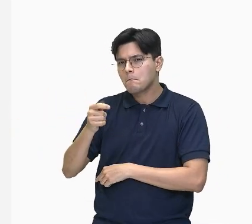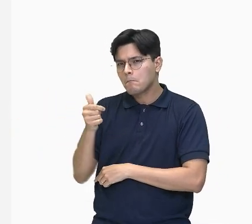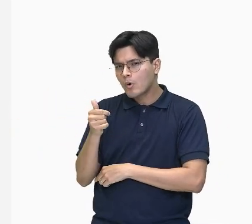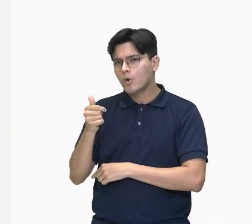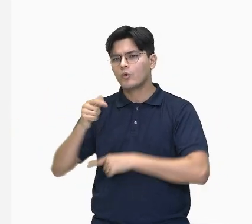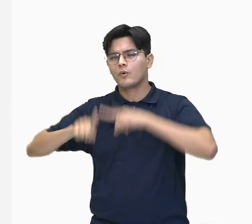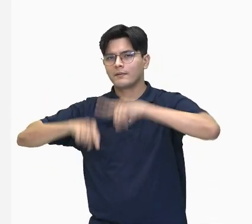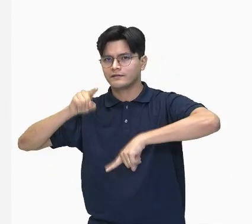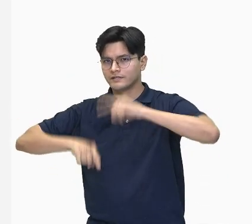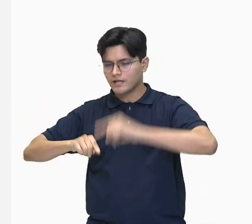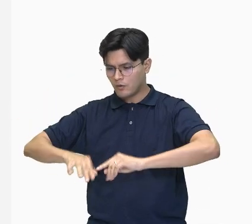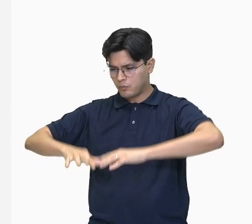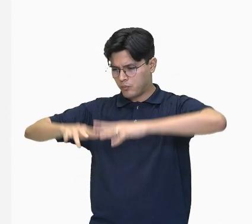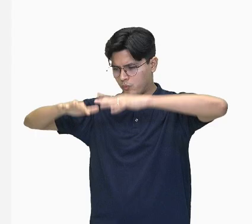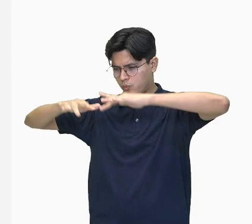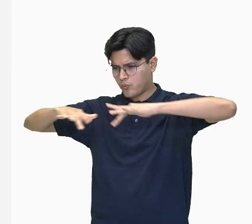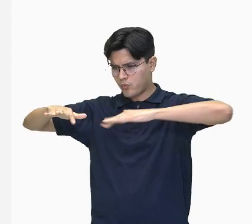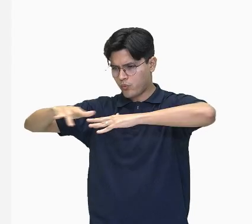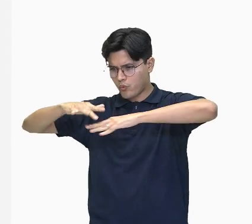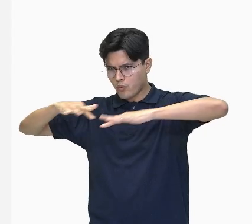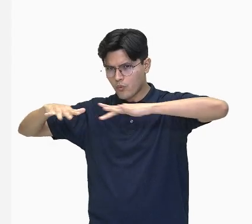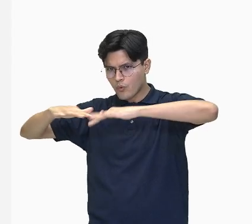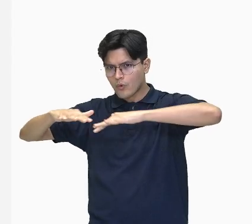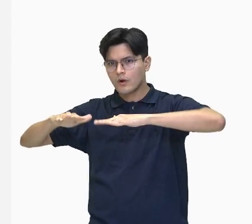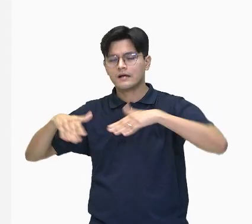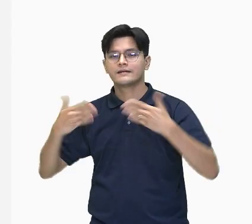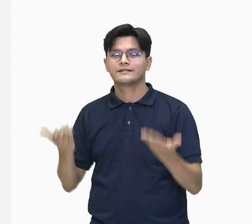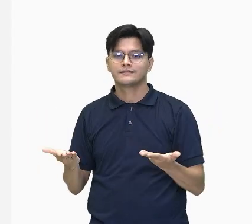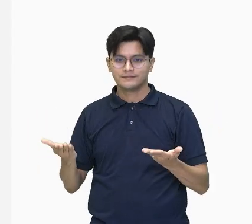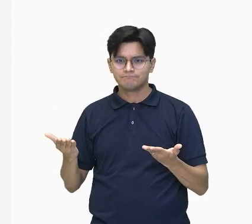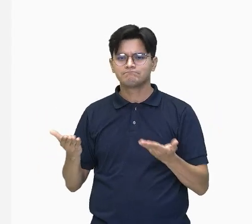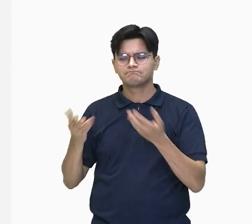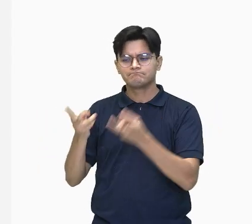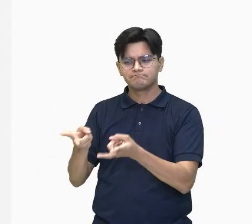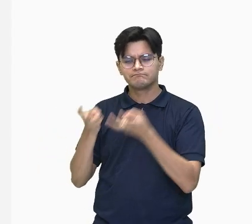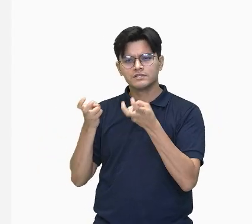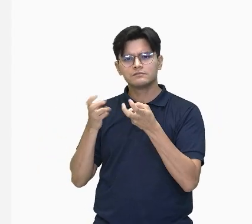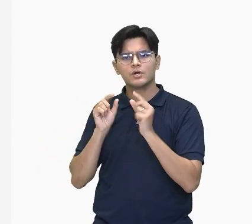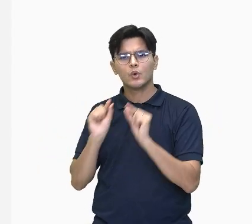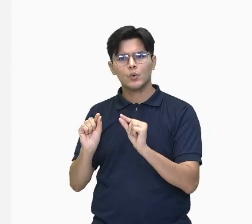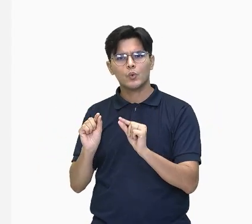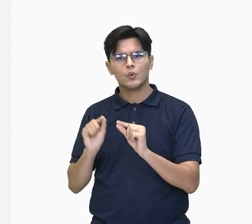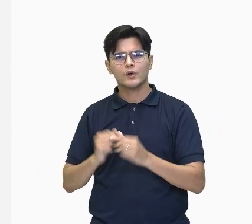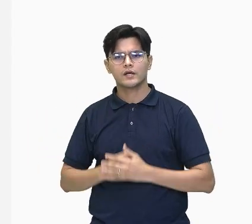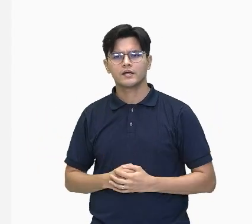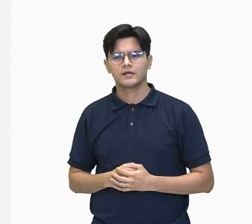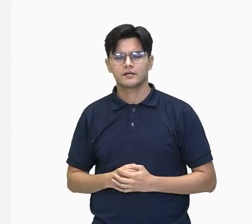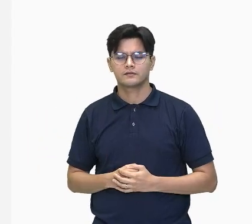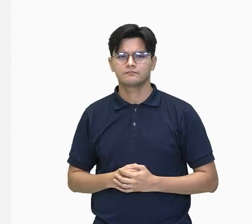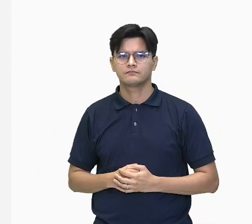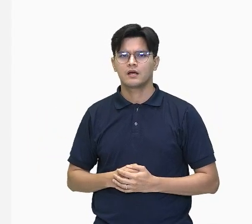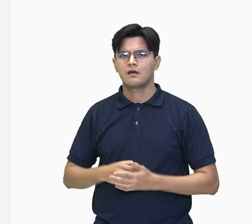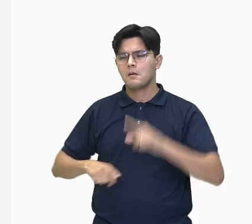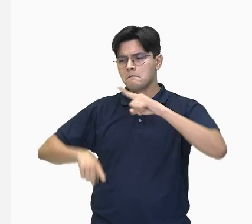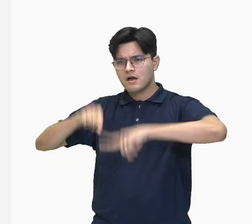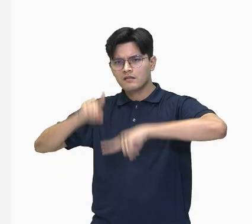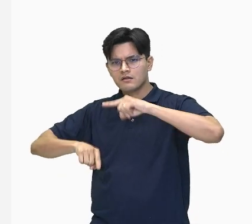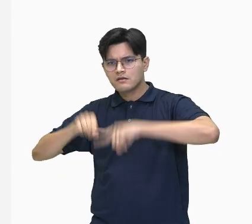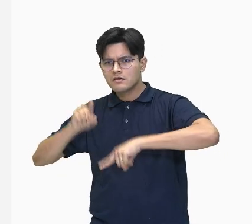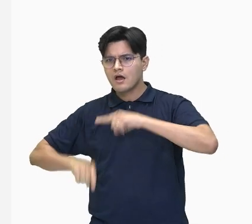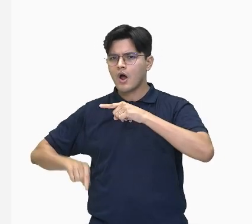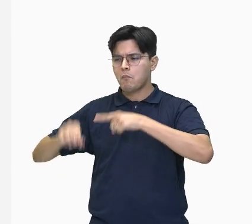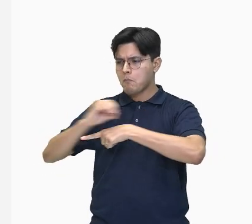suspensão. Então, a gente vai verificar que eles não carregam muito desses